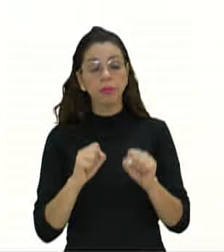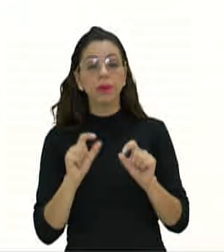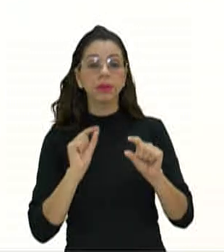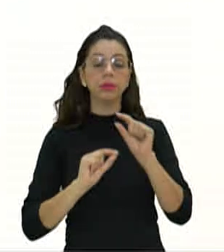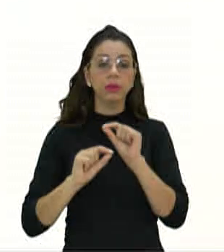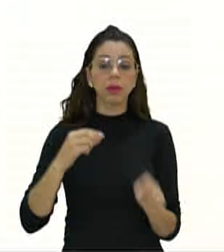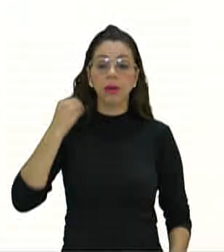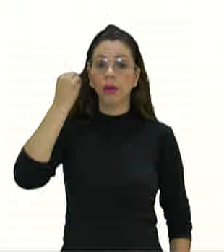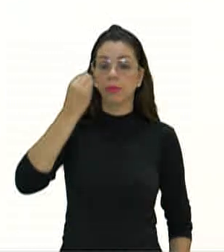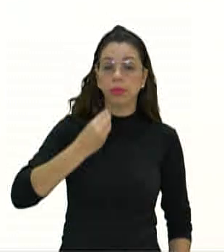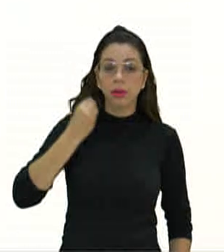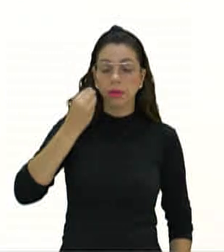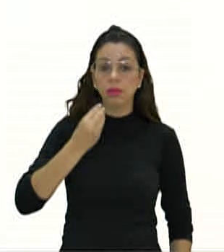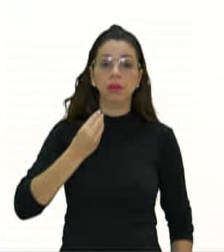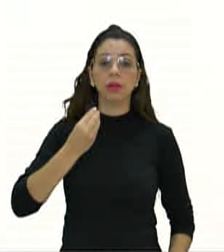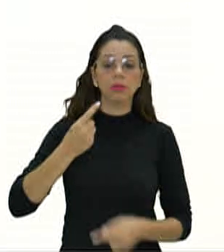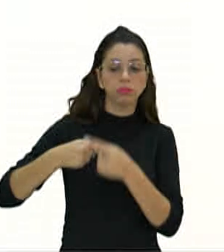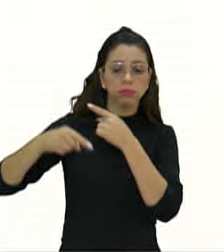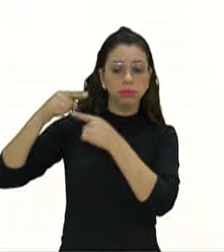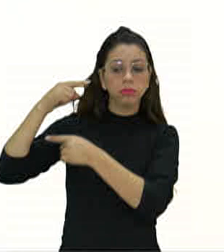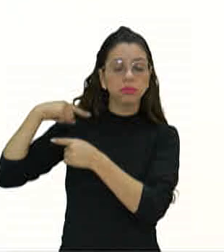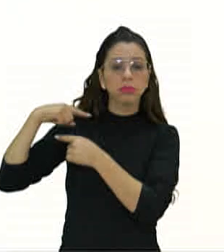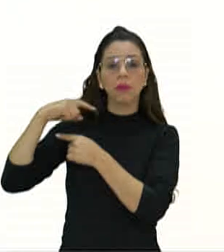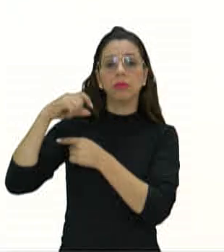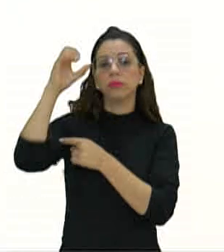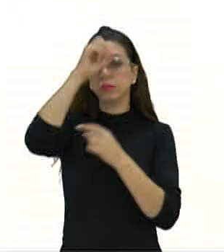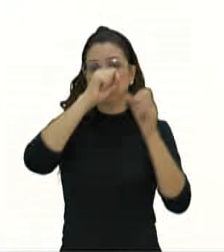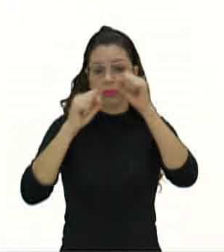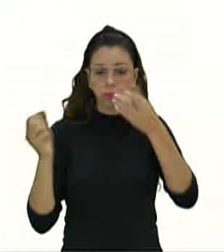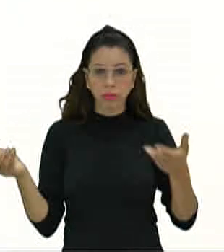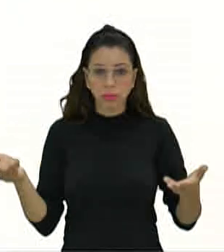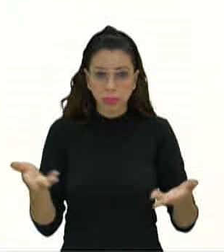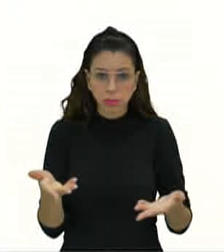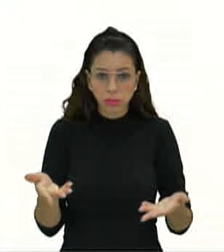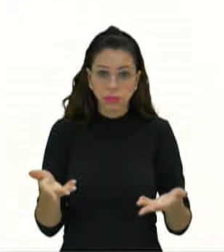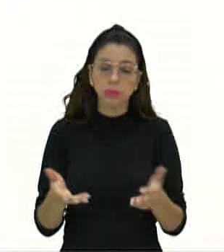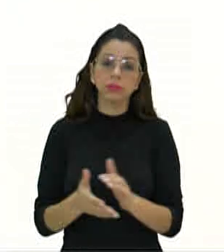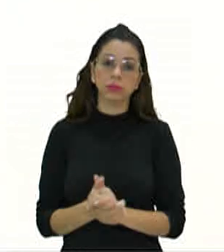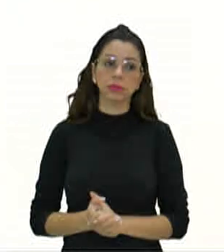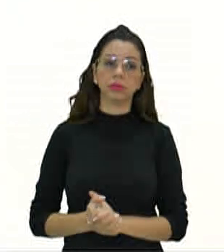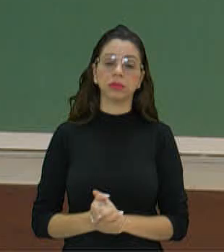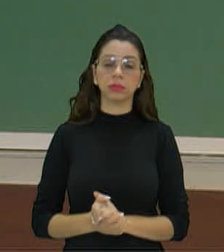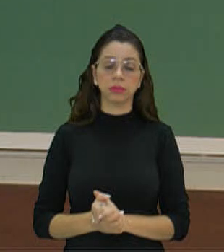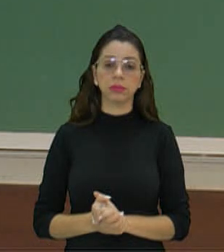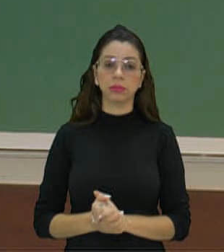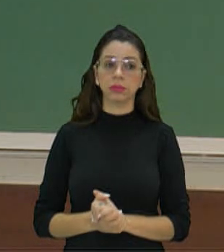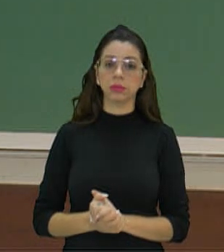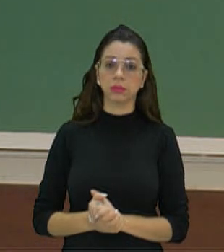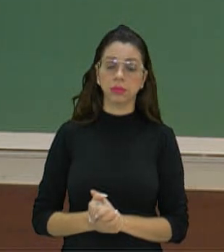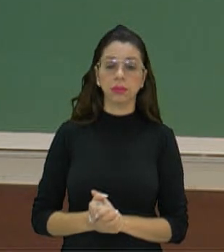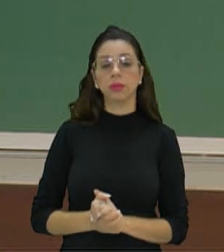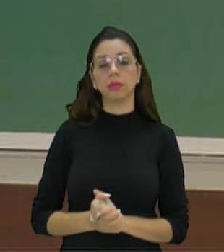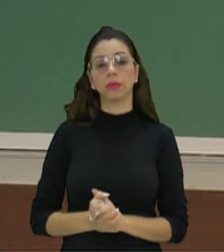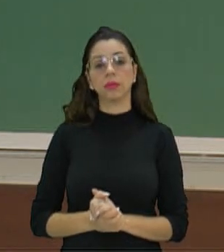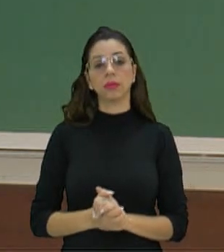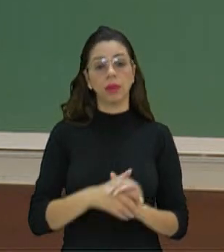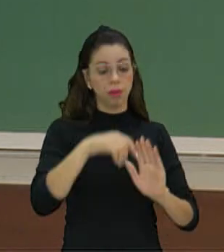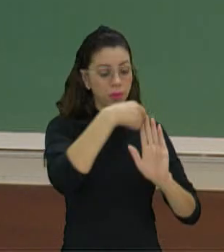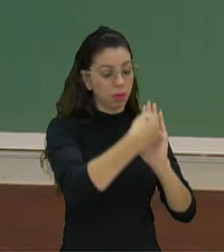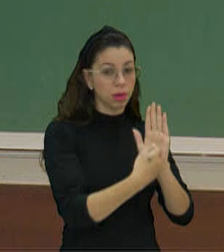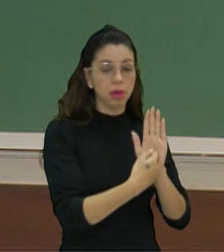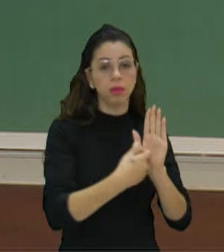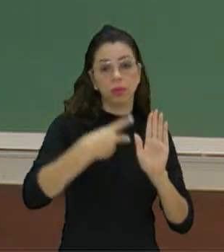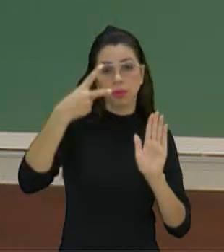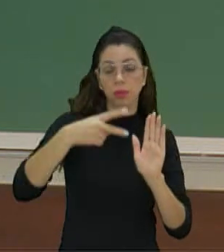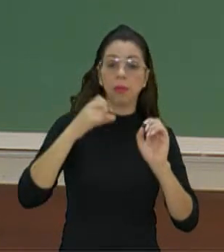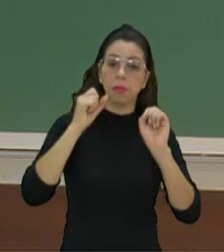nossas experiências anteriores? Yes, we can, or no, we can't. O texto ele deixa as 2 possibilidades, que pode ser que sim,